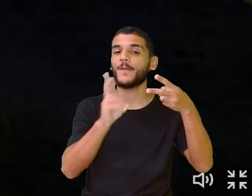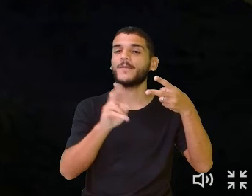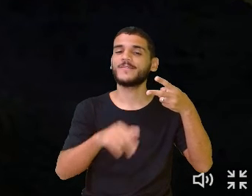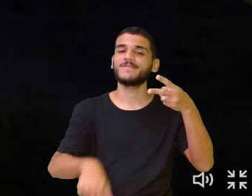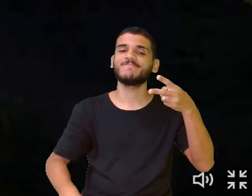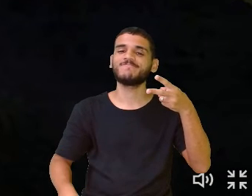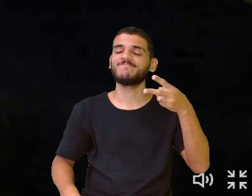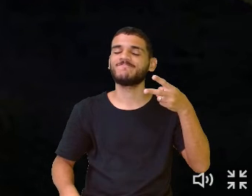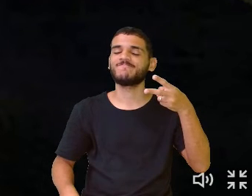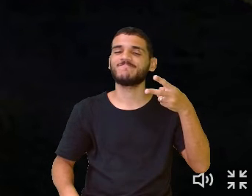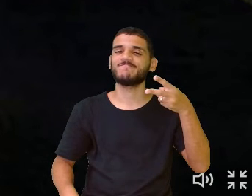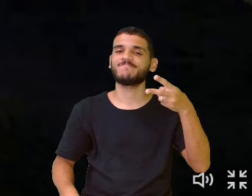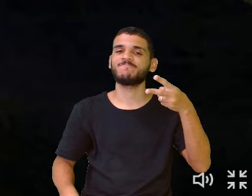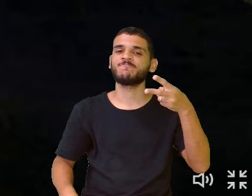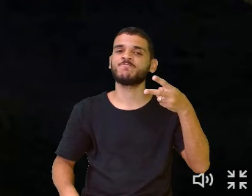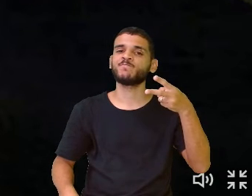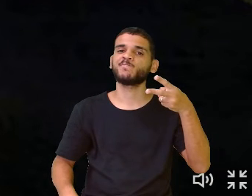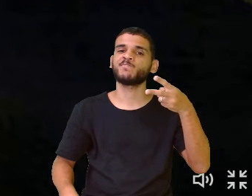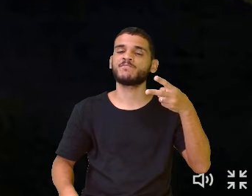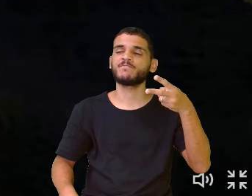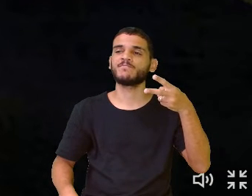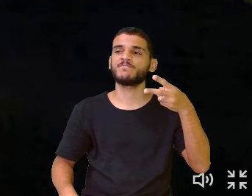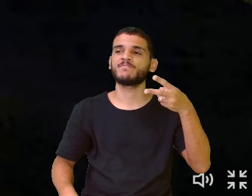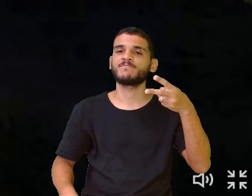responder? A ou B?